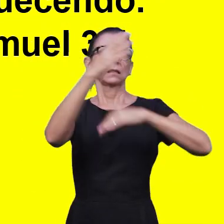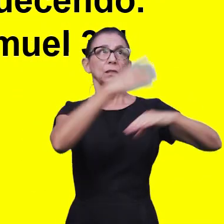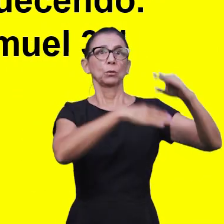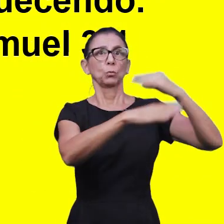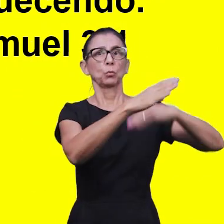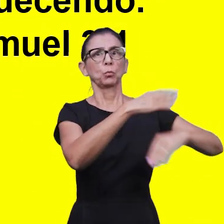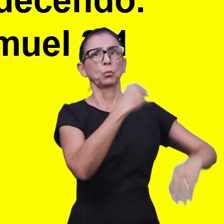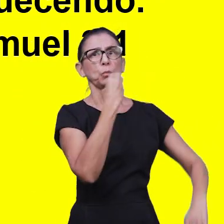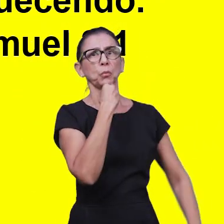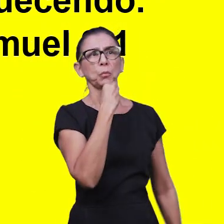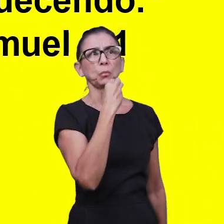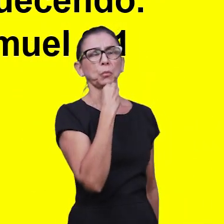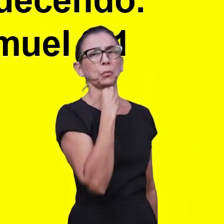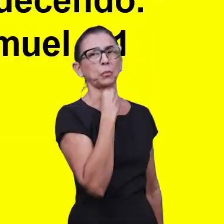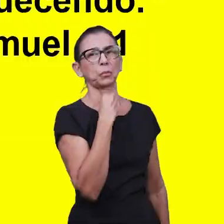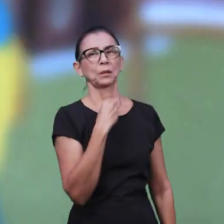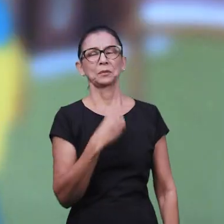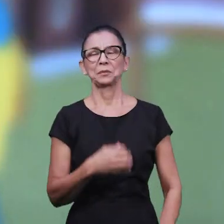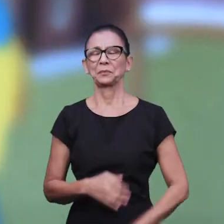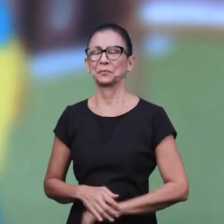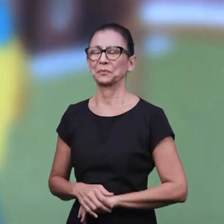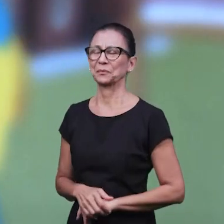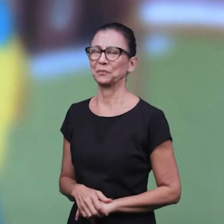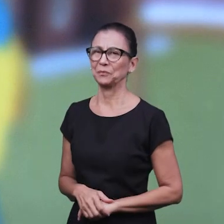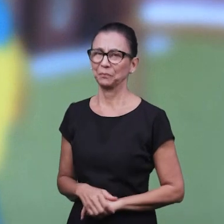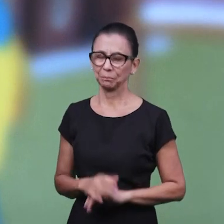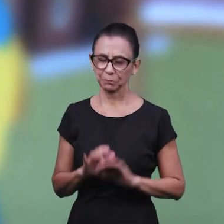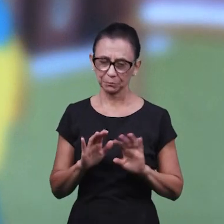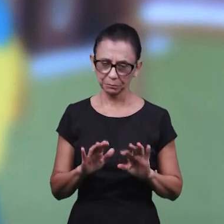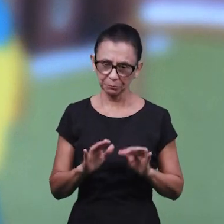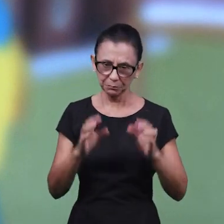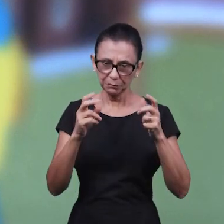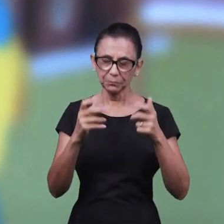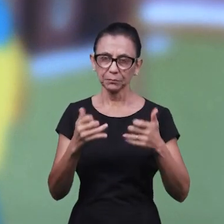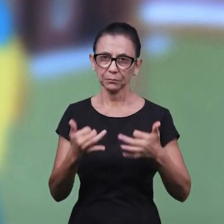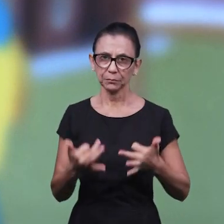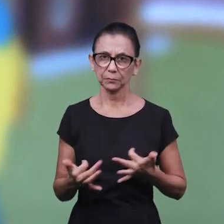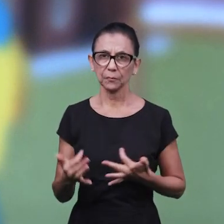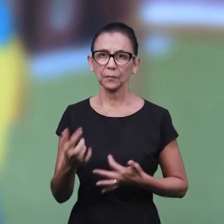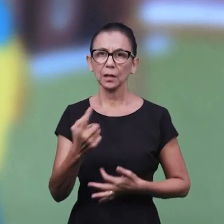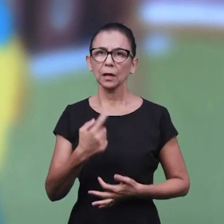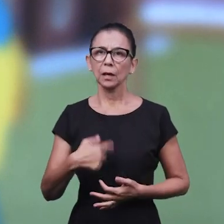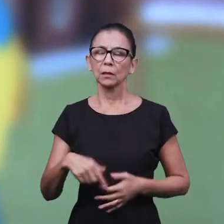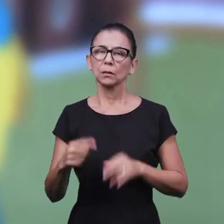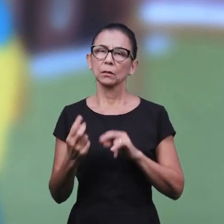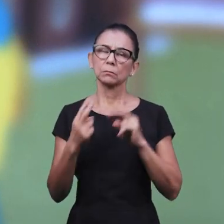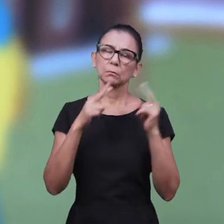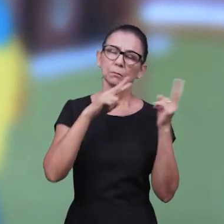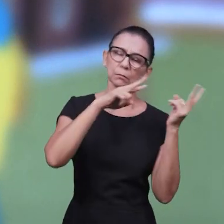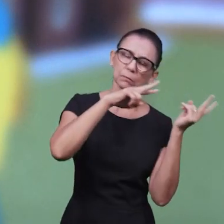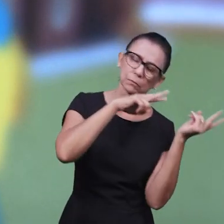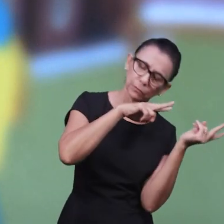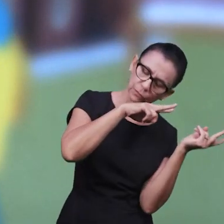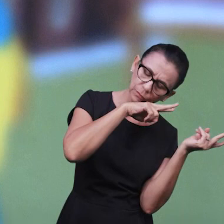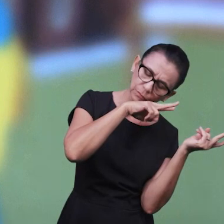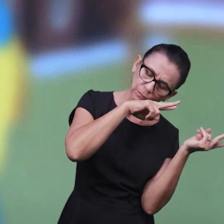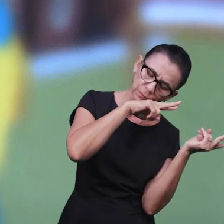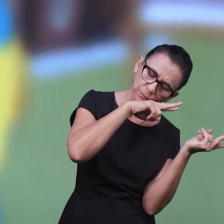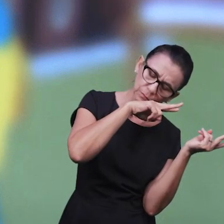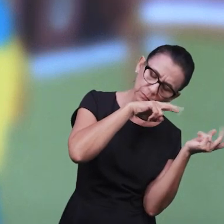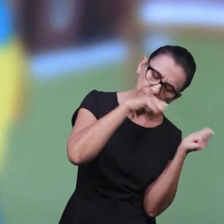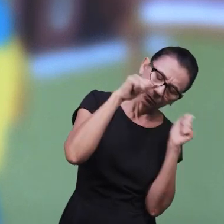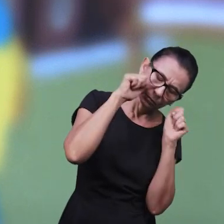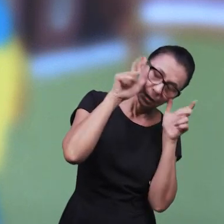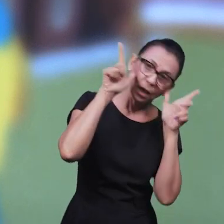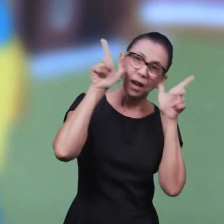iam enfraquecendo. Meus queridos, desde a hora em que acordamos até a hora que vamos dormir à noite,